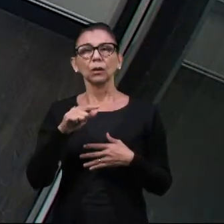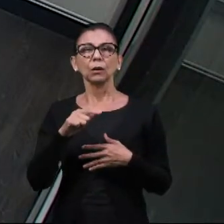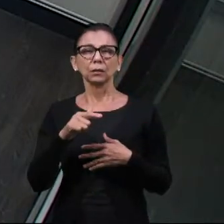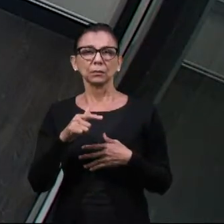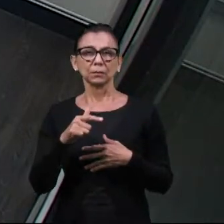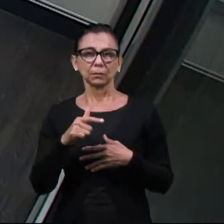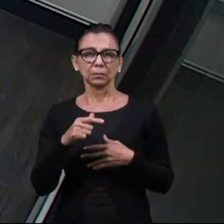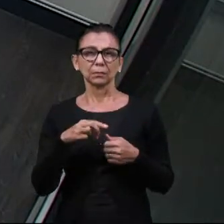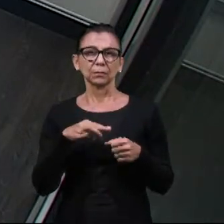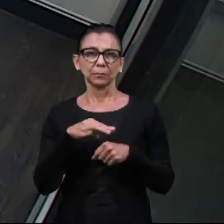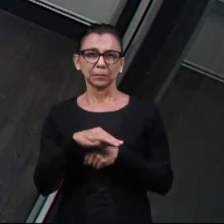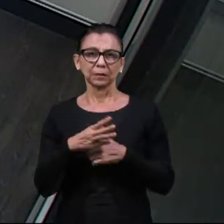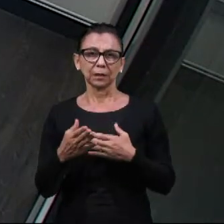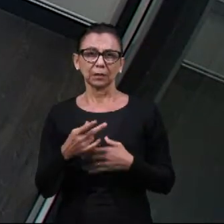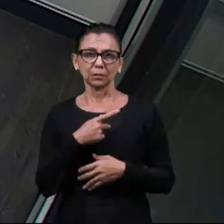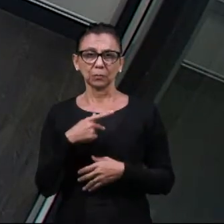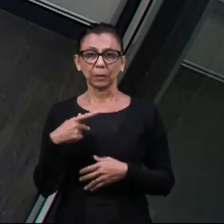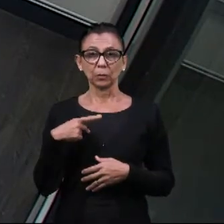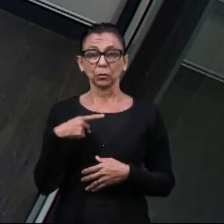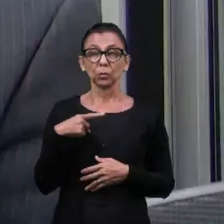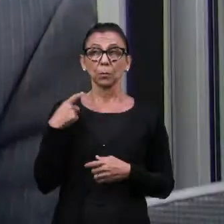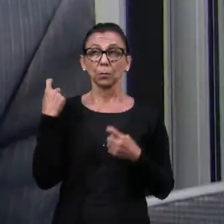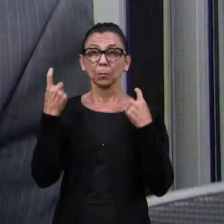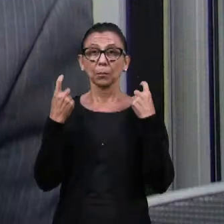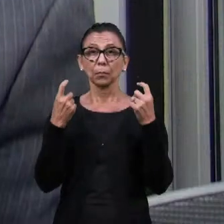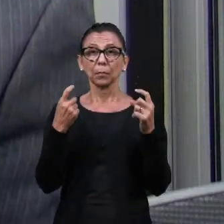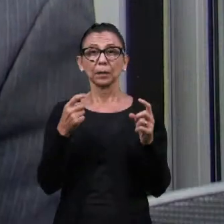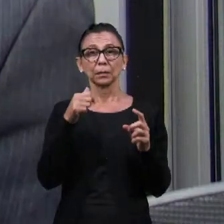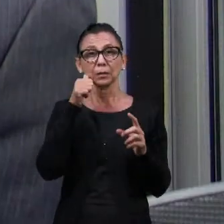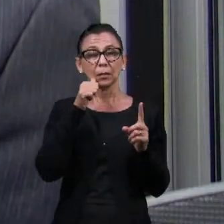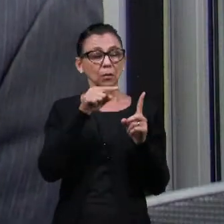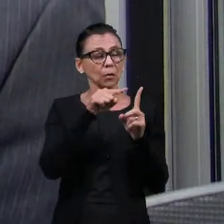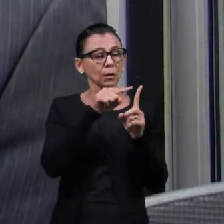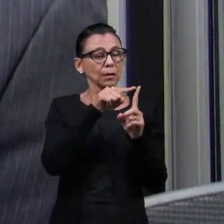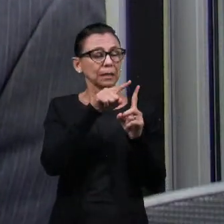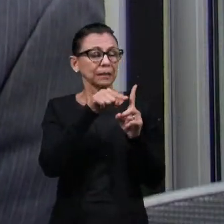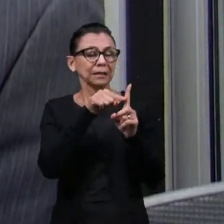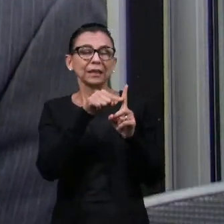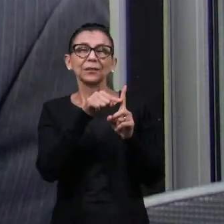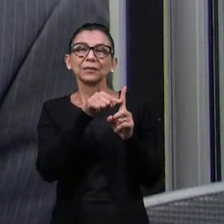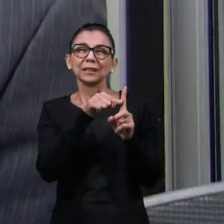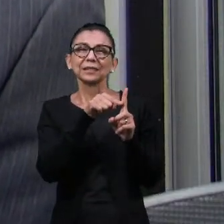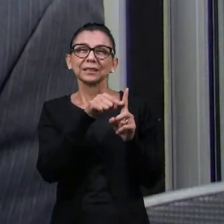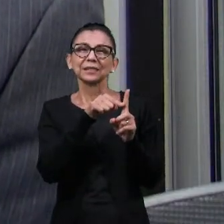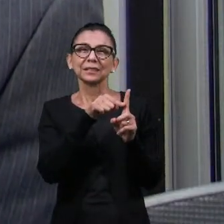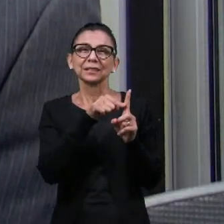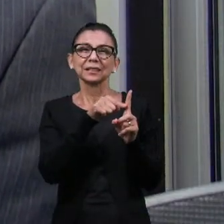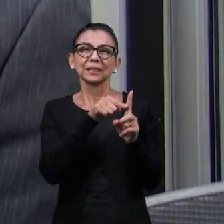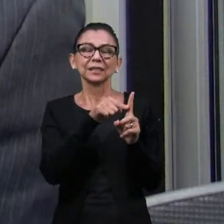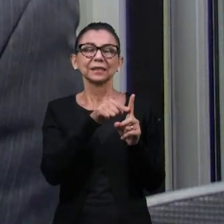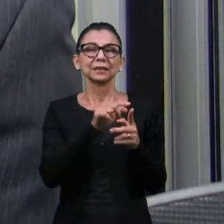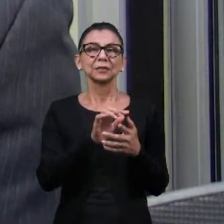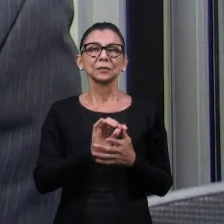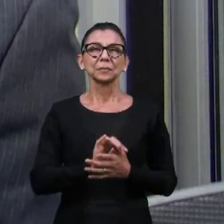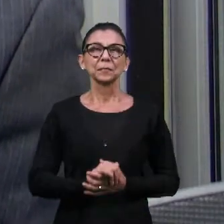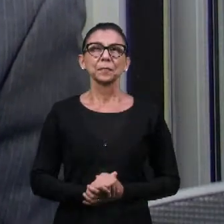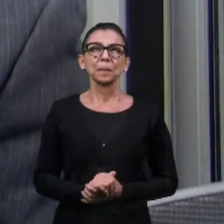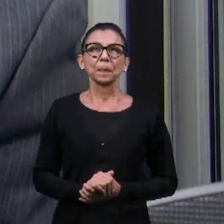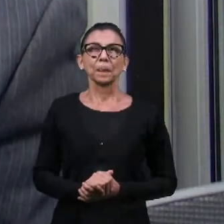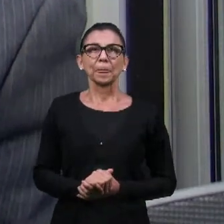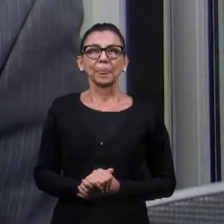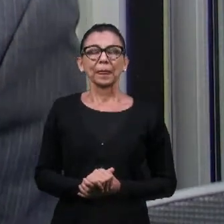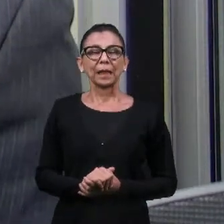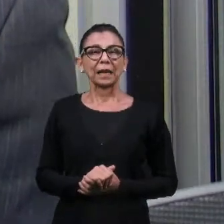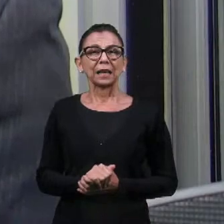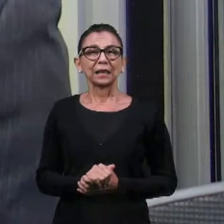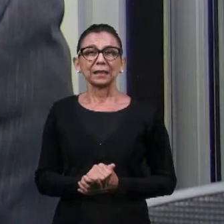irmãs que estão grávidas, com o trabalho, às vezes até chegando ali ao